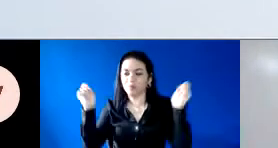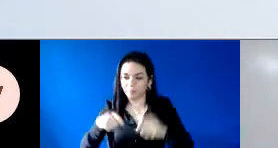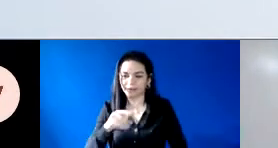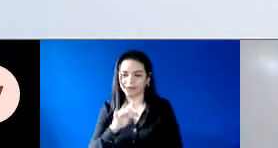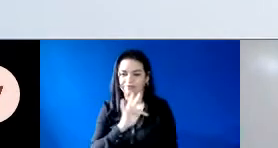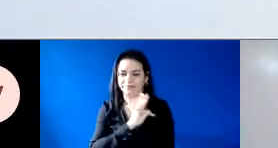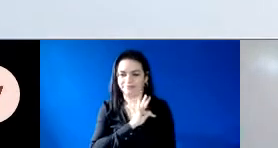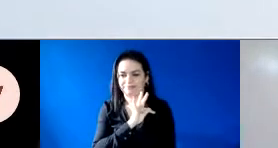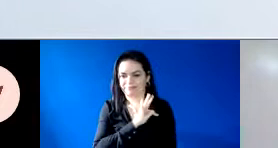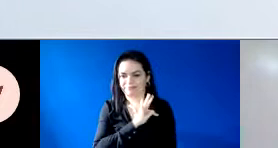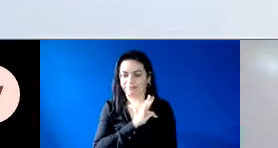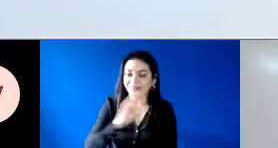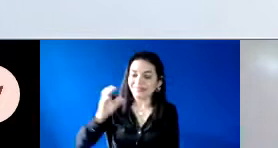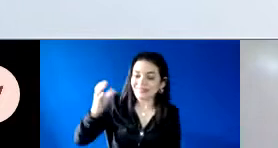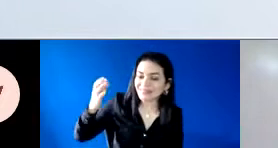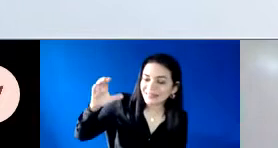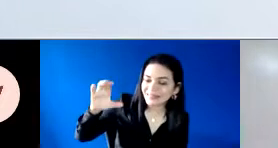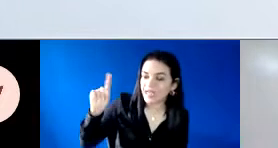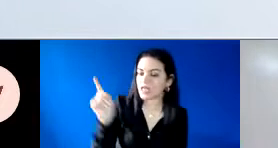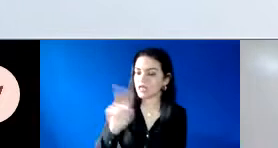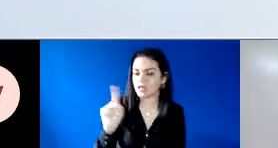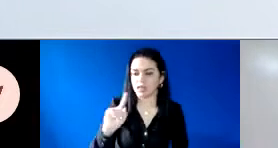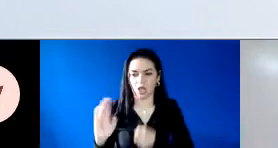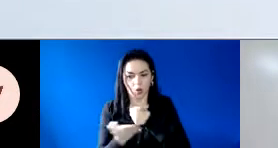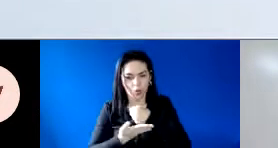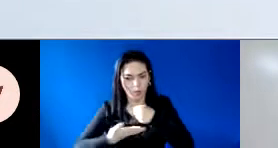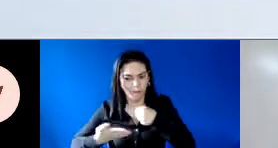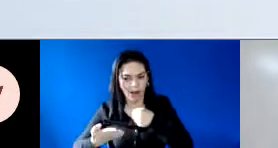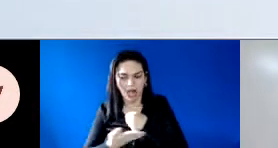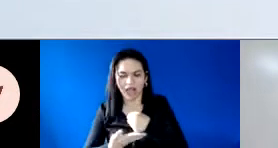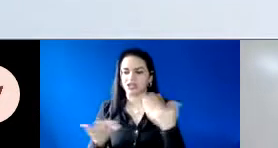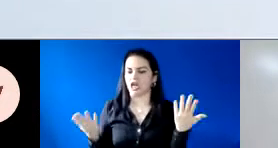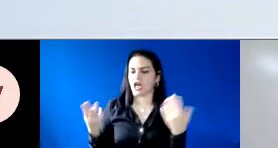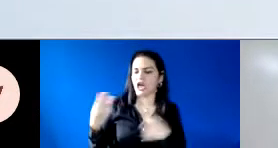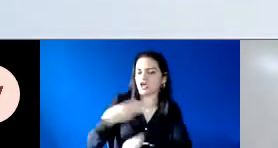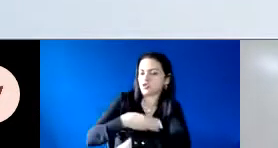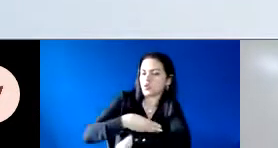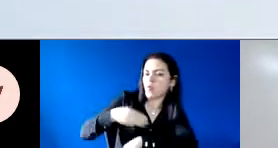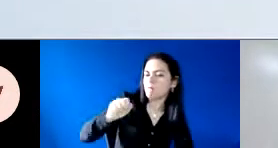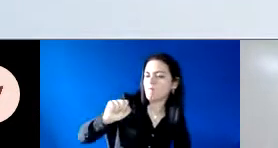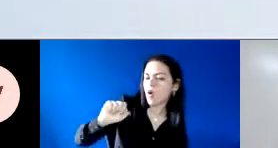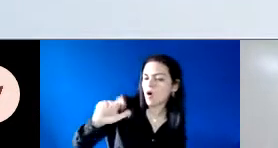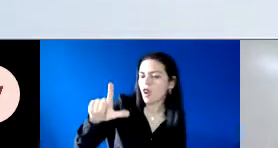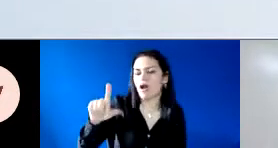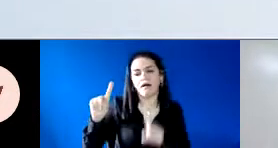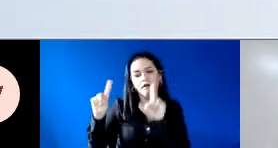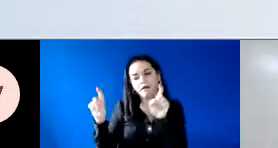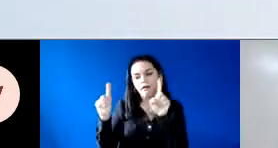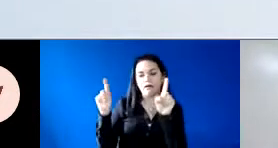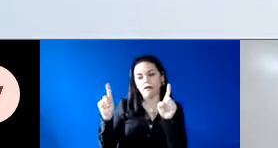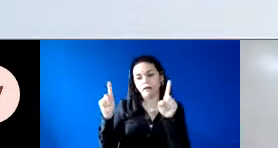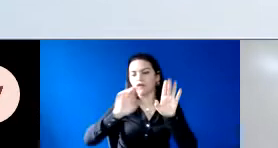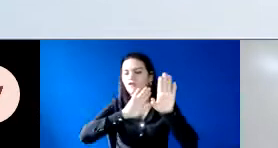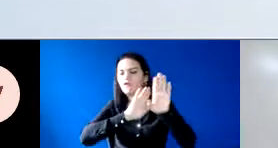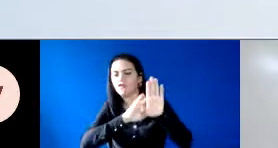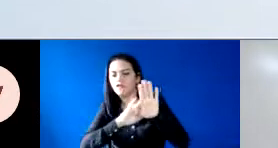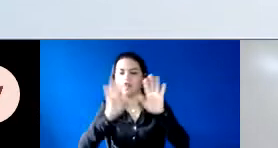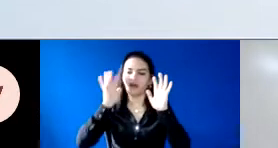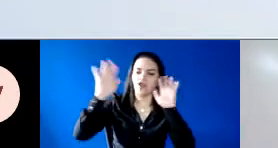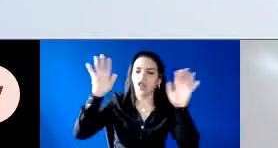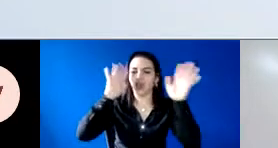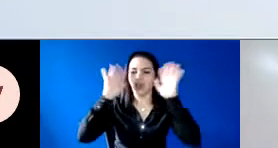tecnológico, científico, e não baseado em moral ou em, entre aspas, vã filosofia ou em